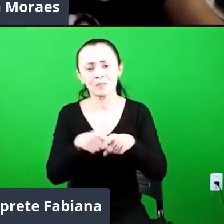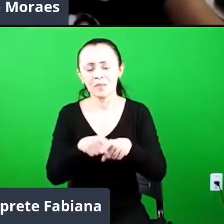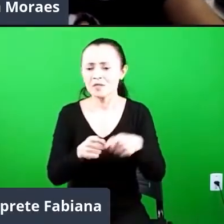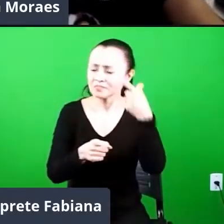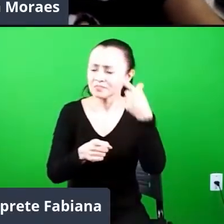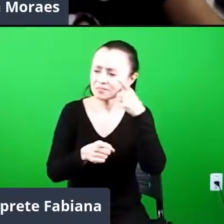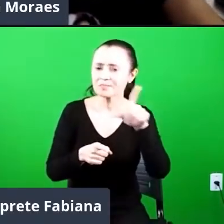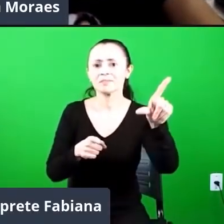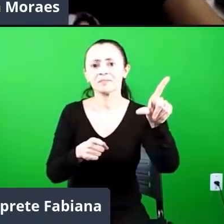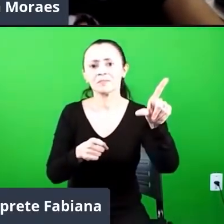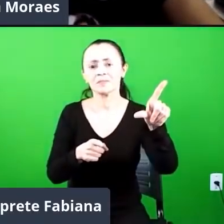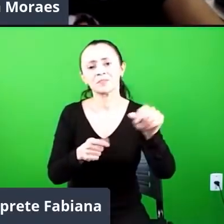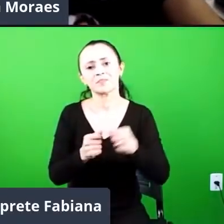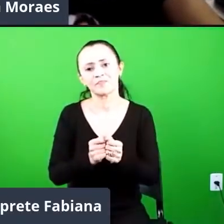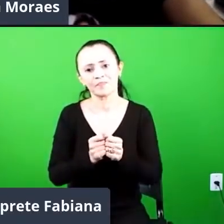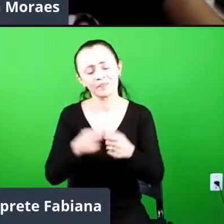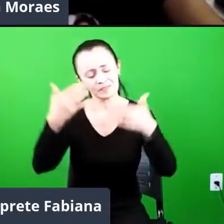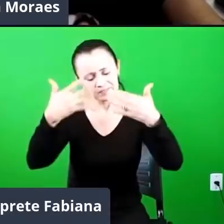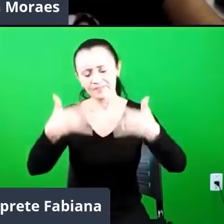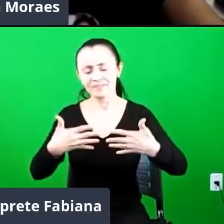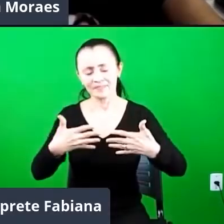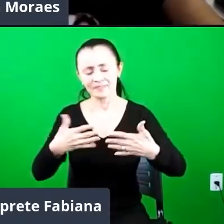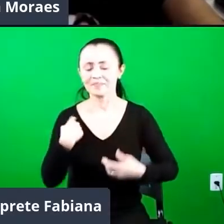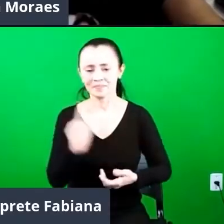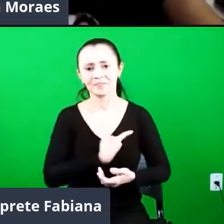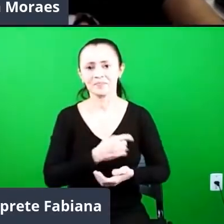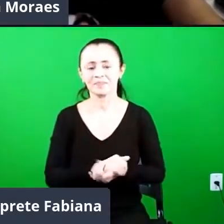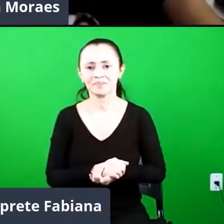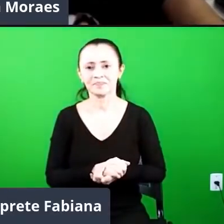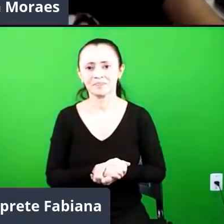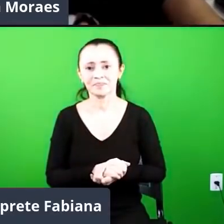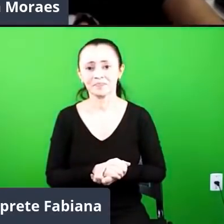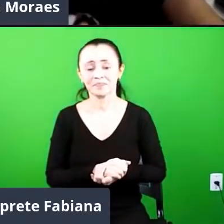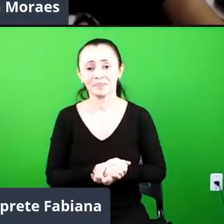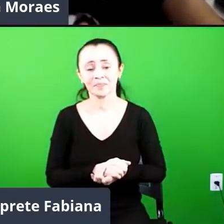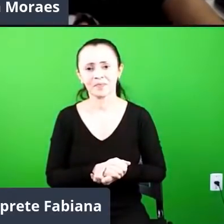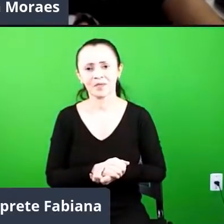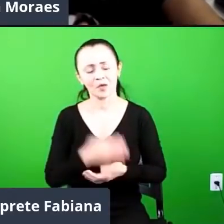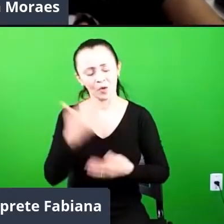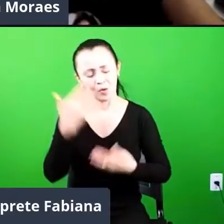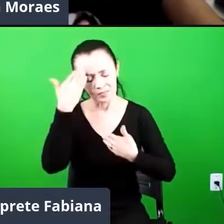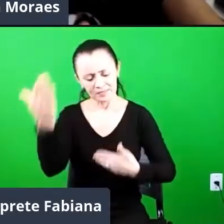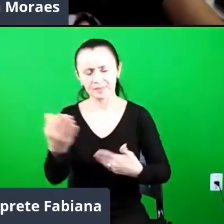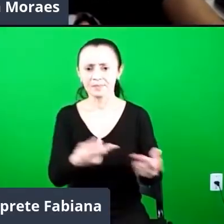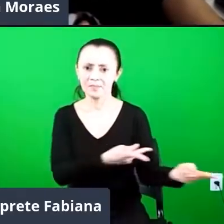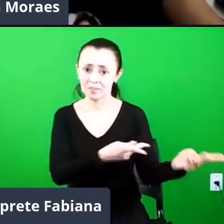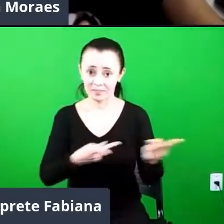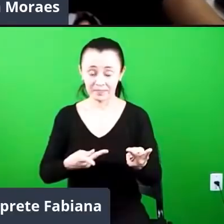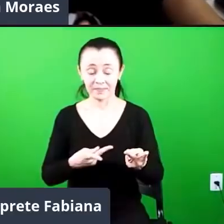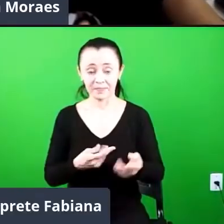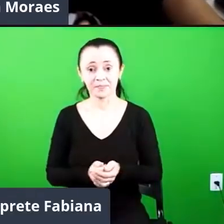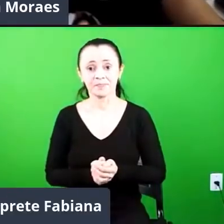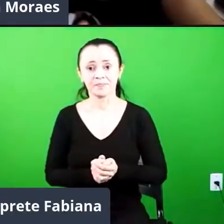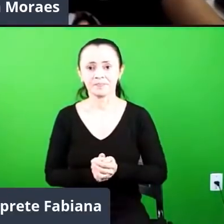um pouquinho como que tá. Primeiramente, muito obrigada pelo convite. Bom, com